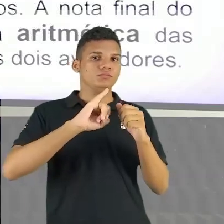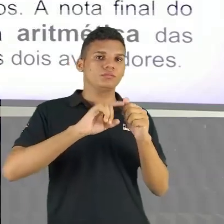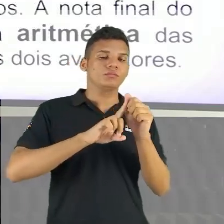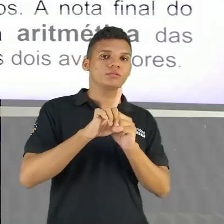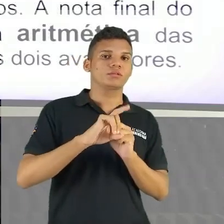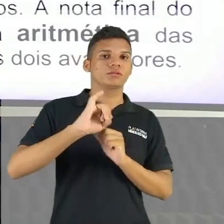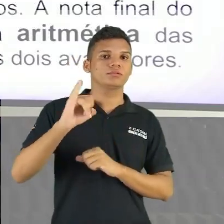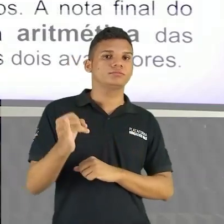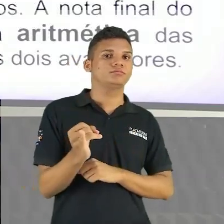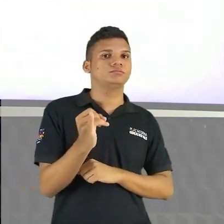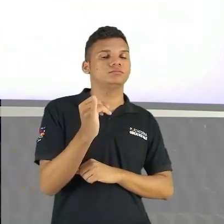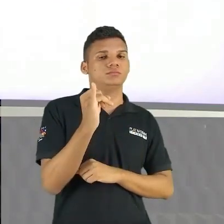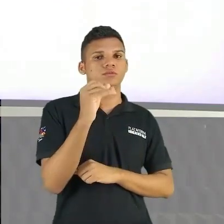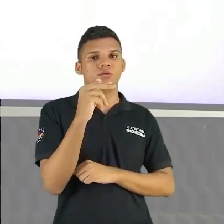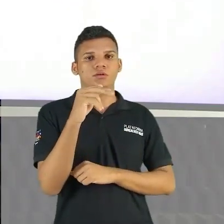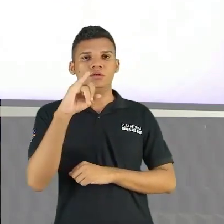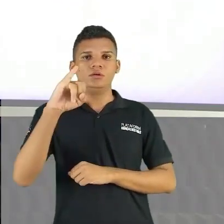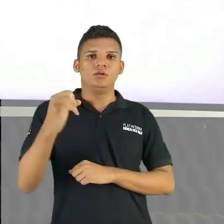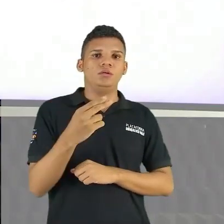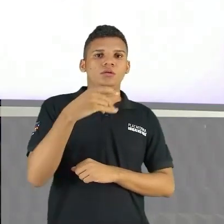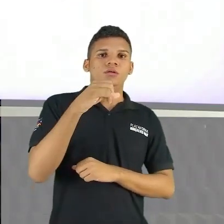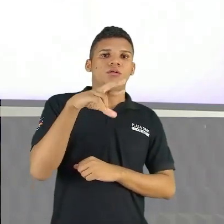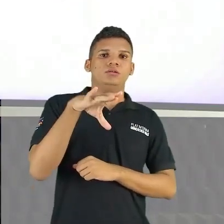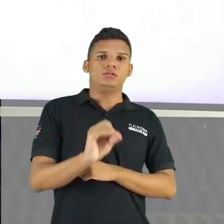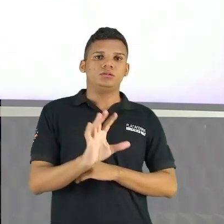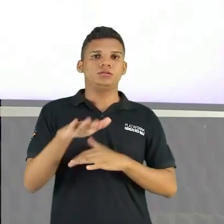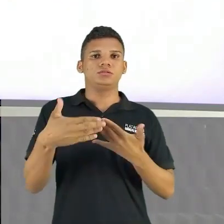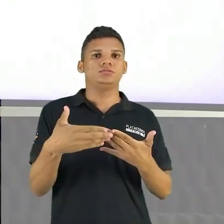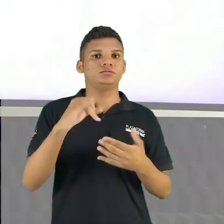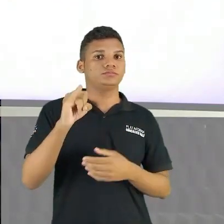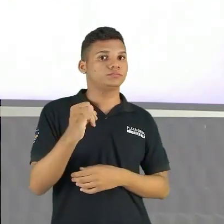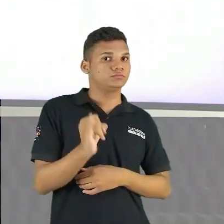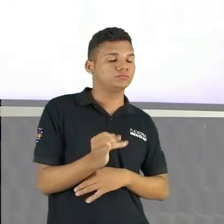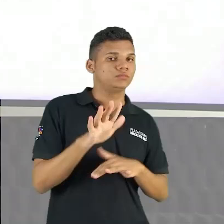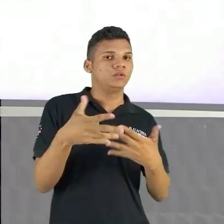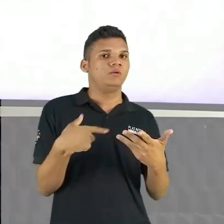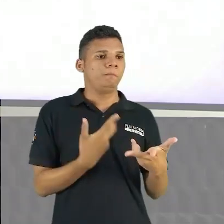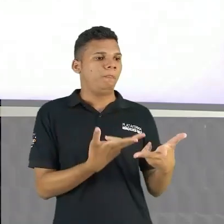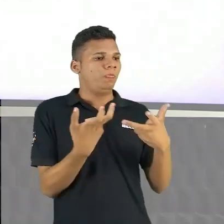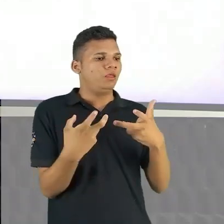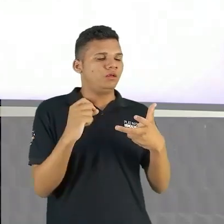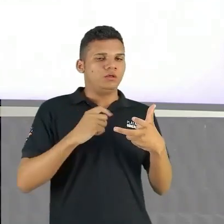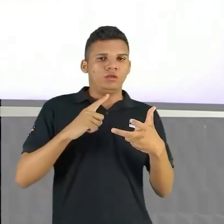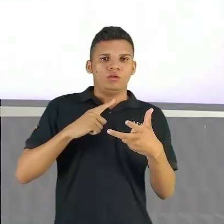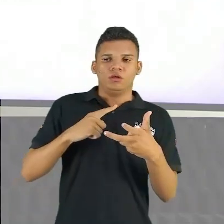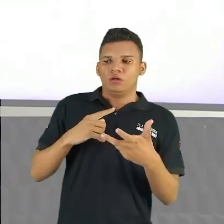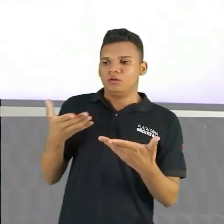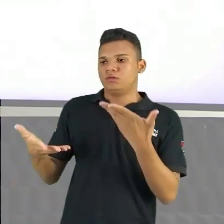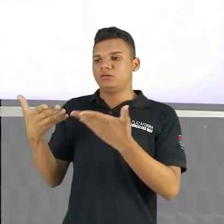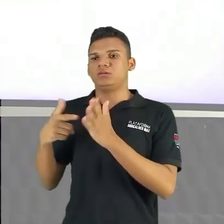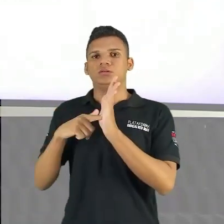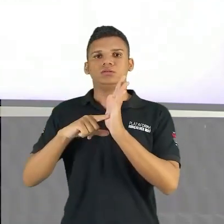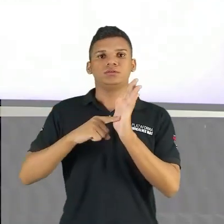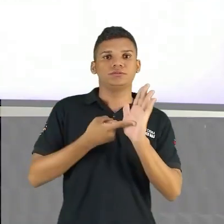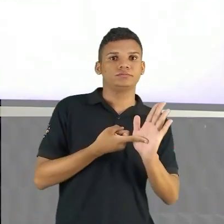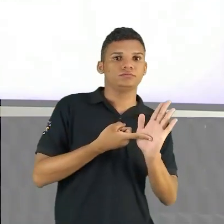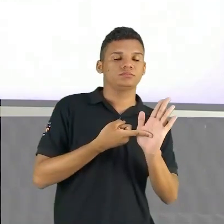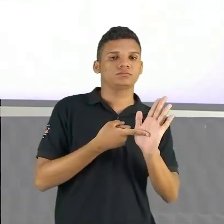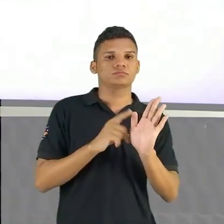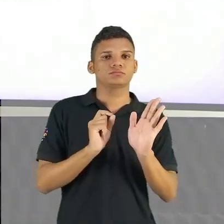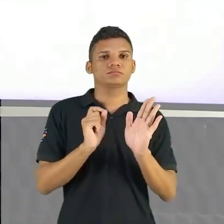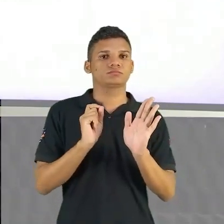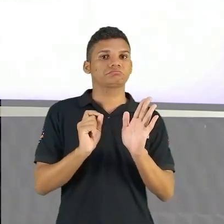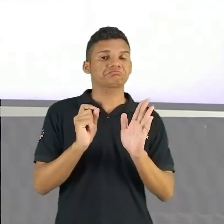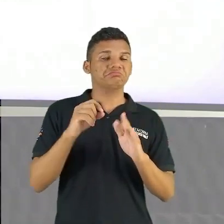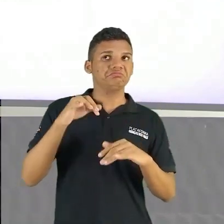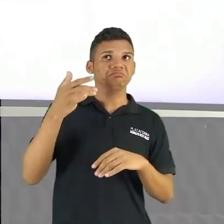atribuída por dois corretores se essa discrepância Se houver uma discrepância entre as notas dos avaliadores o que o que